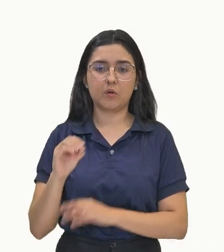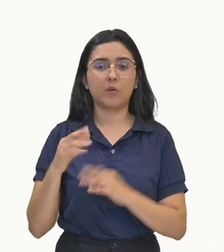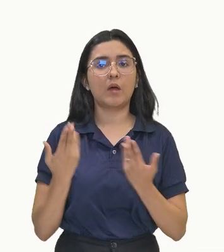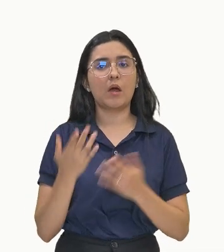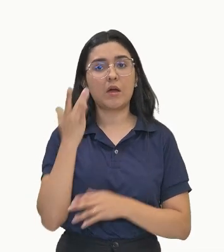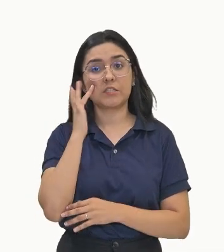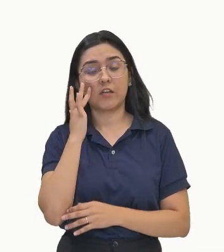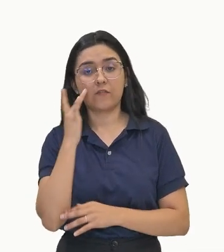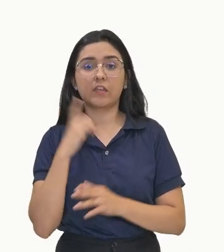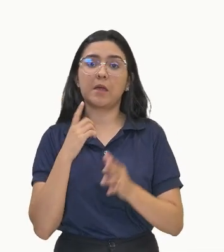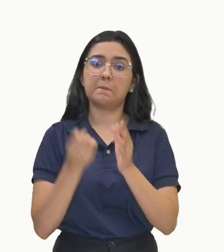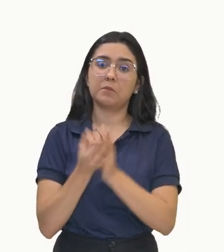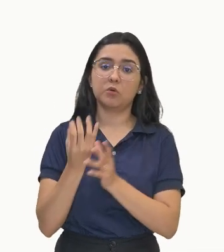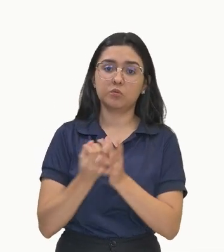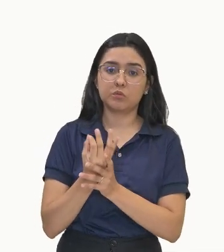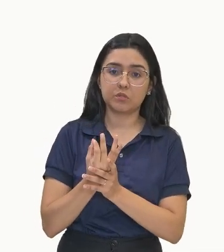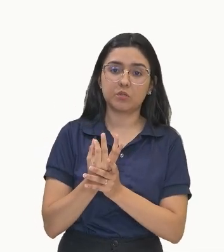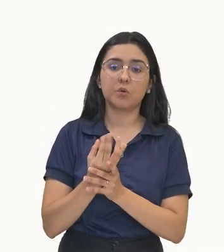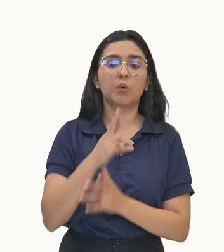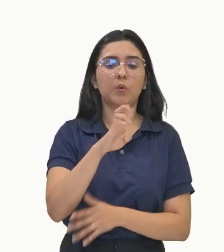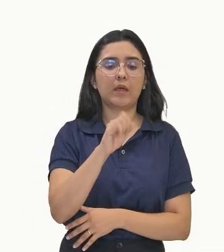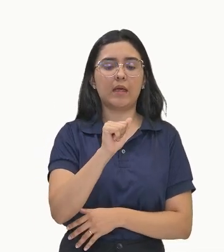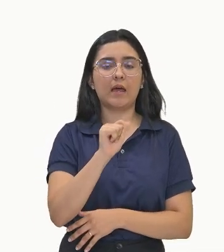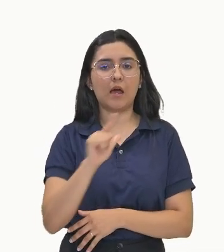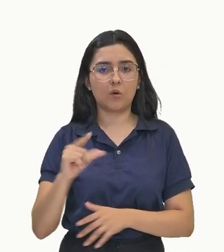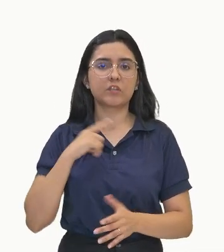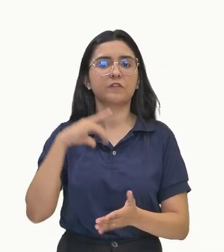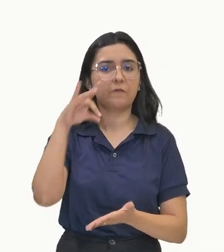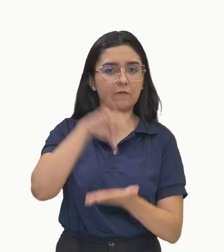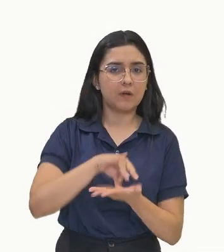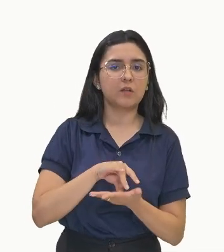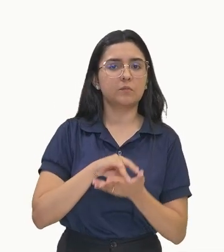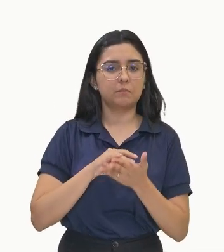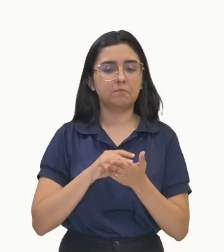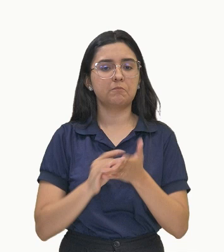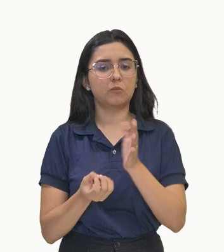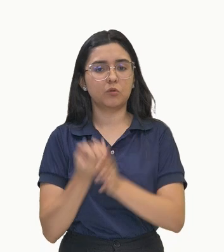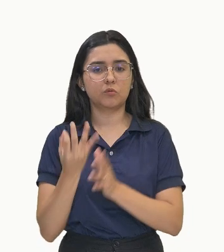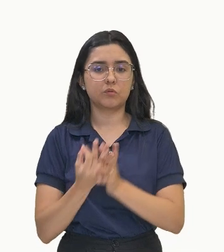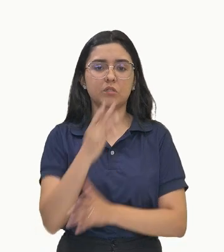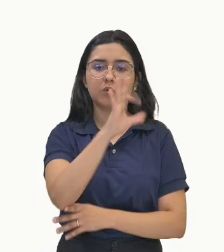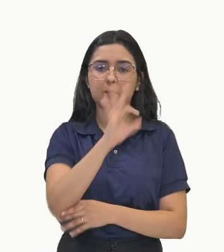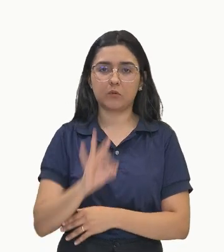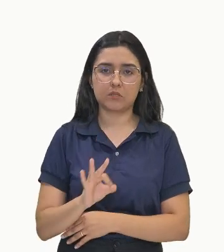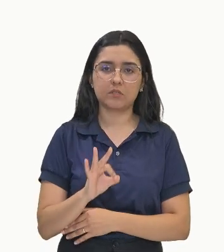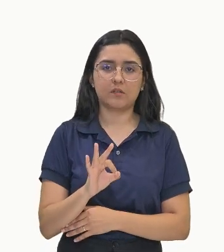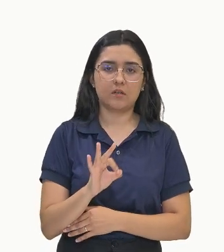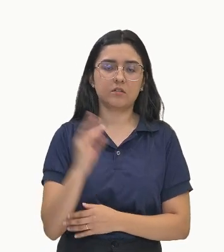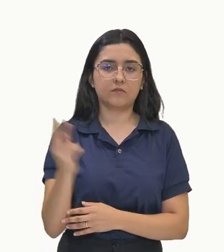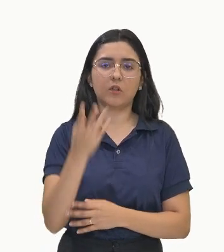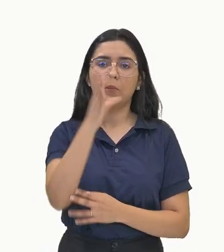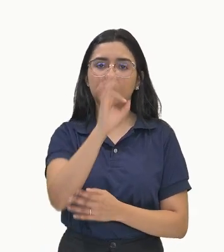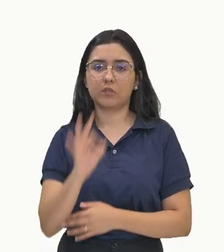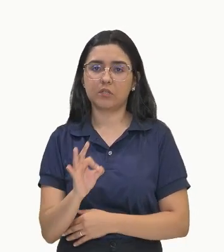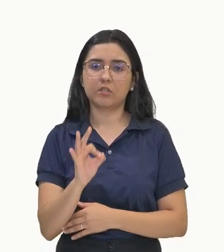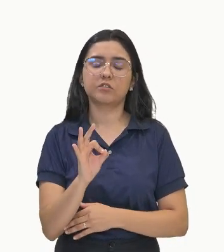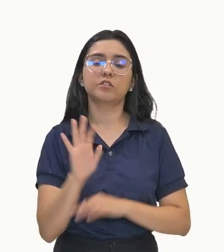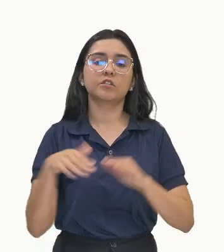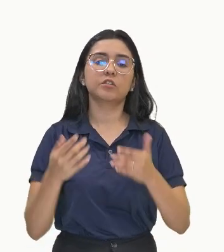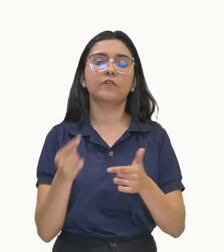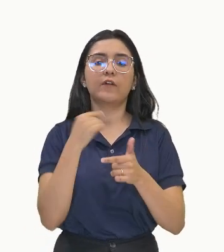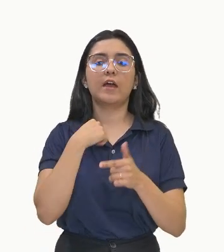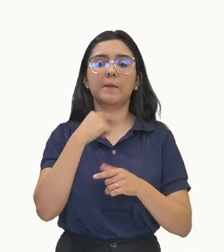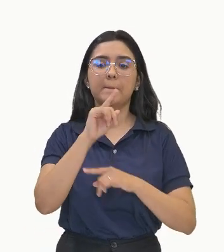é o quanto produziu. E aí, como é em porcentagem este valor, ele será multiplicado